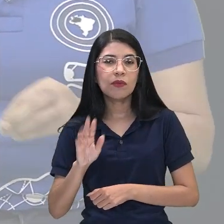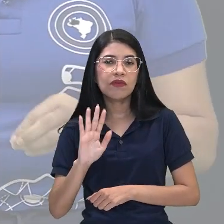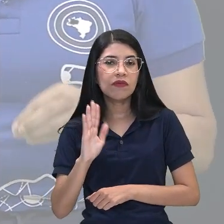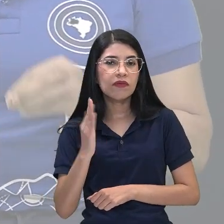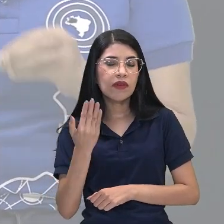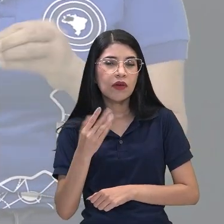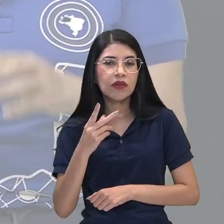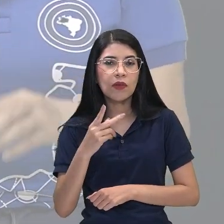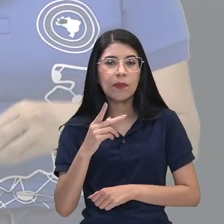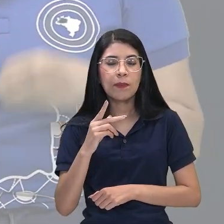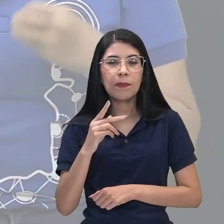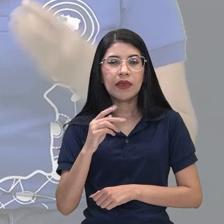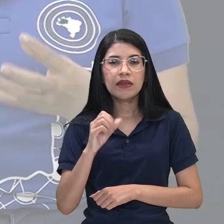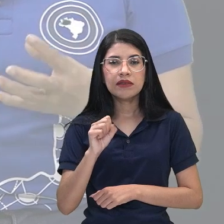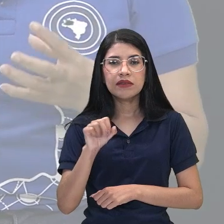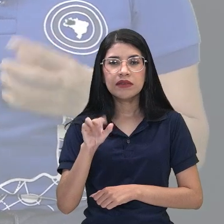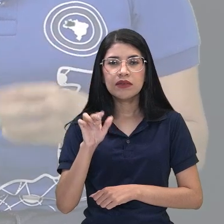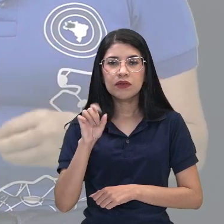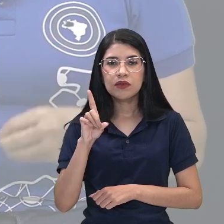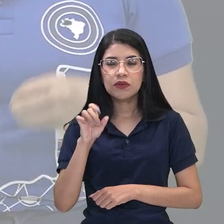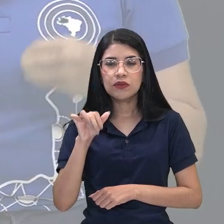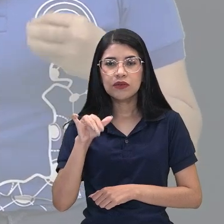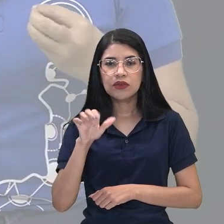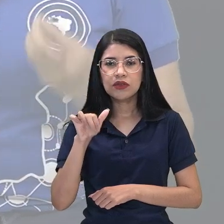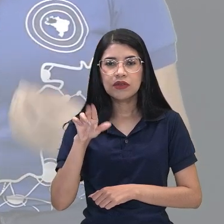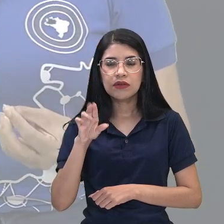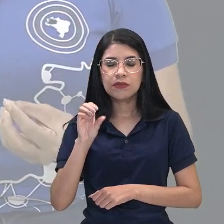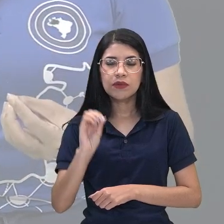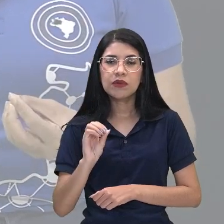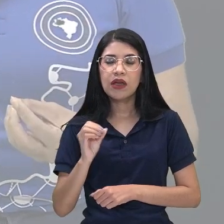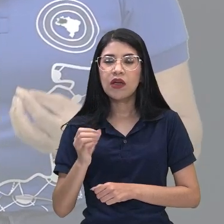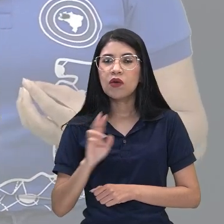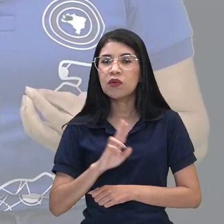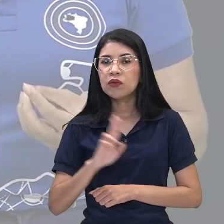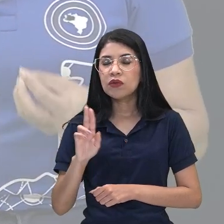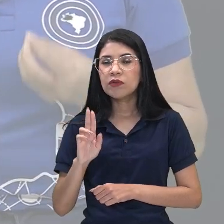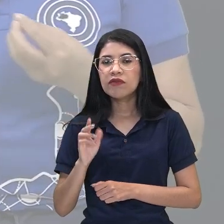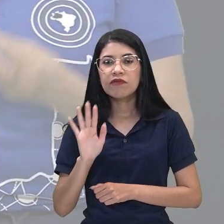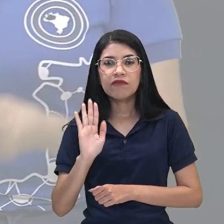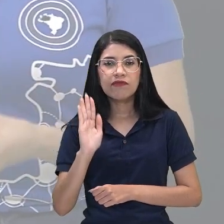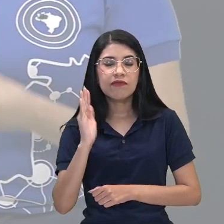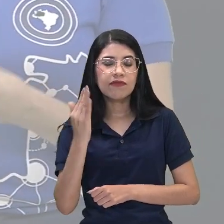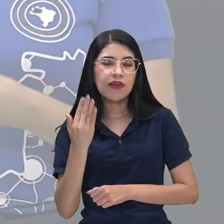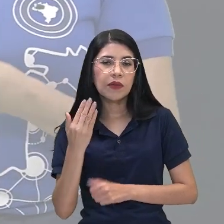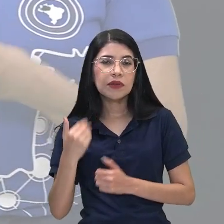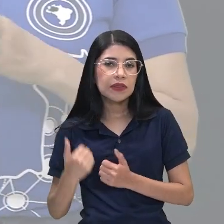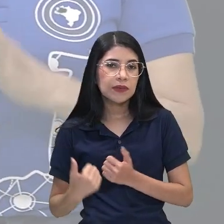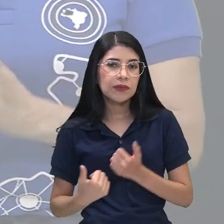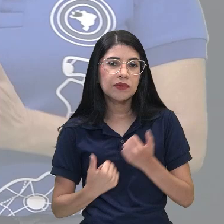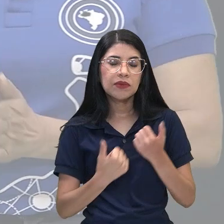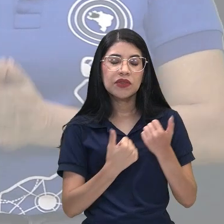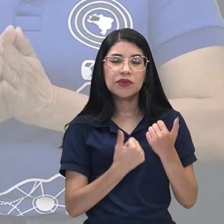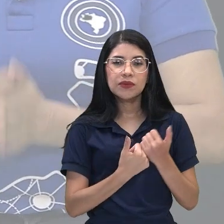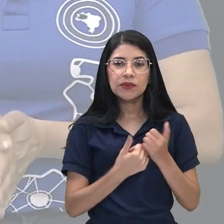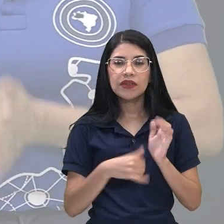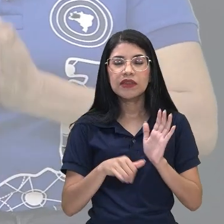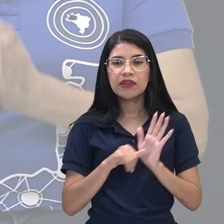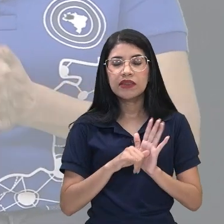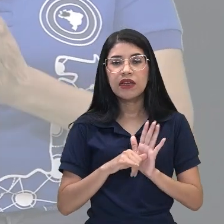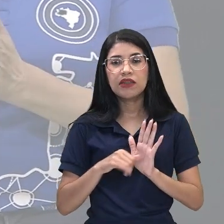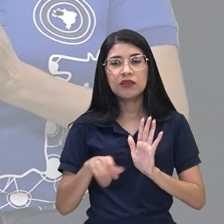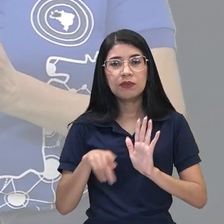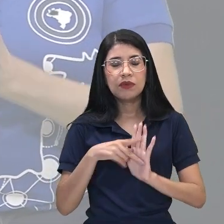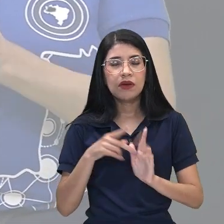pseudônimo, porque é um nome criado, é um nome falso. Então, ele assume essa outra identidade